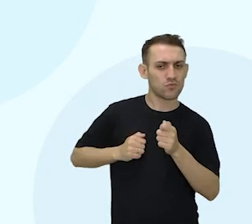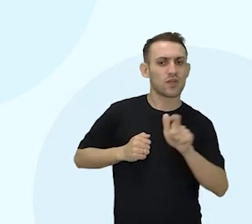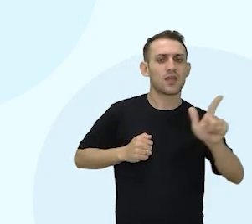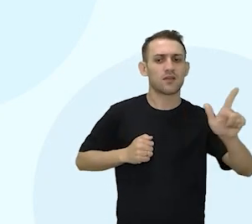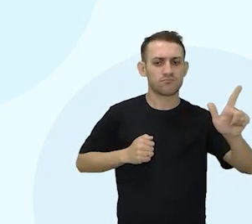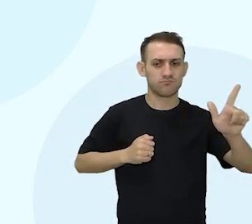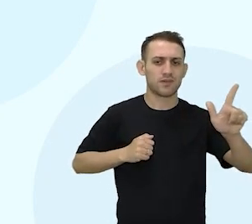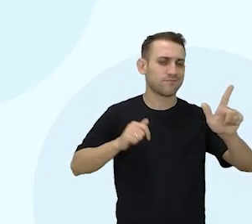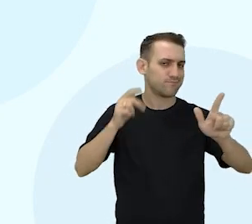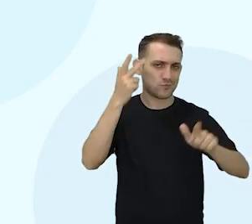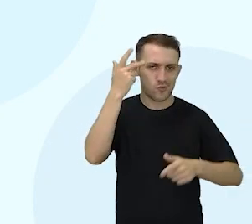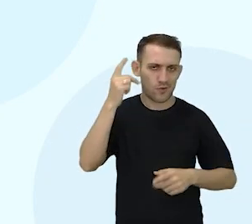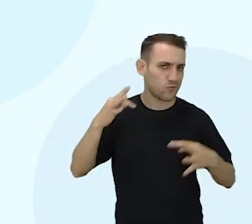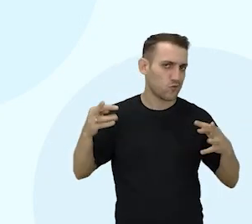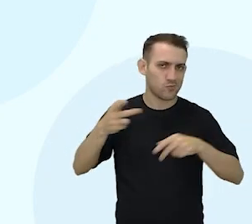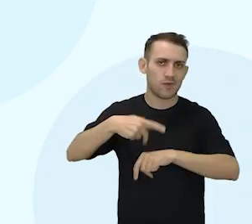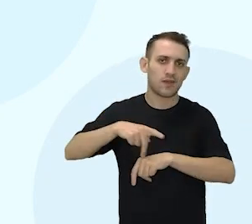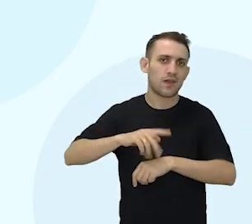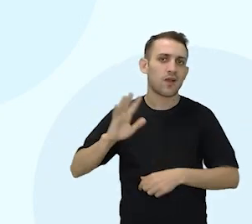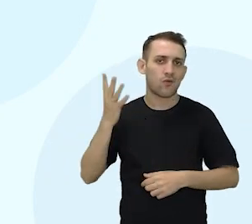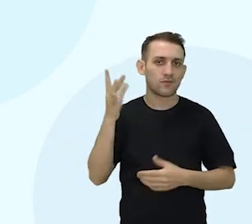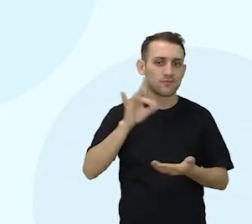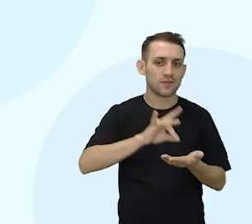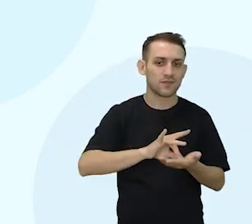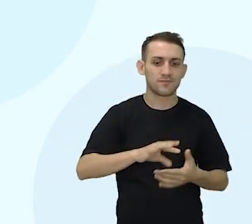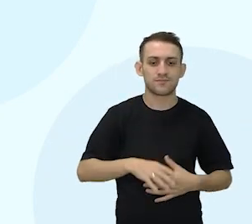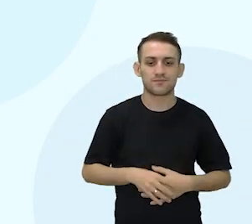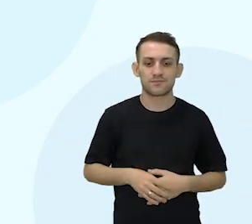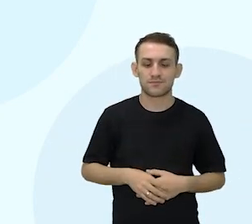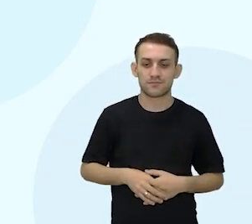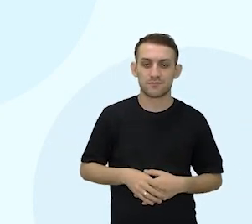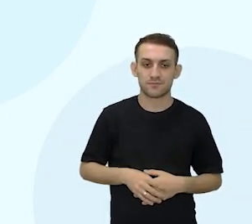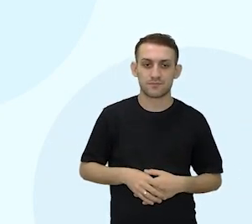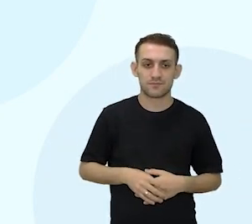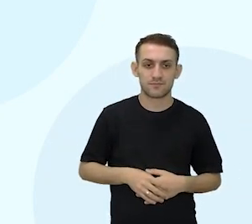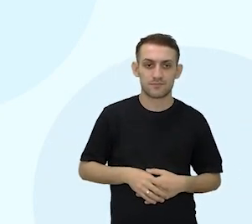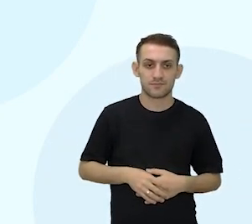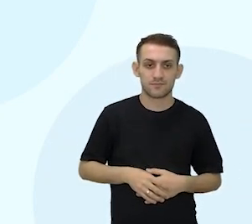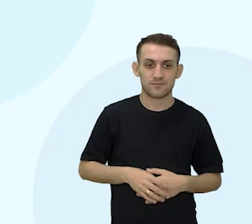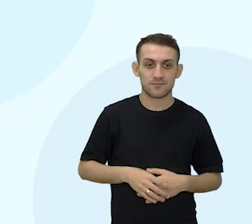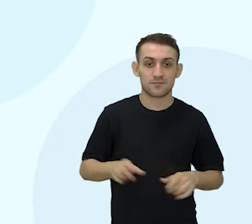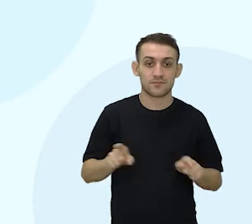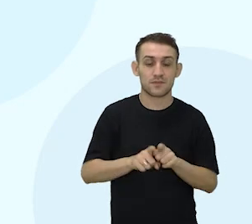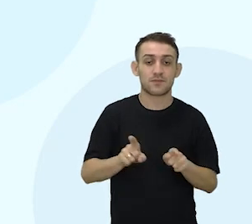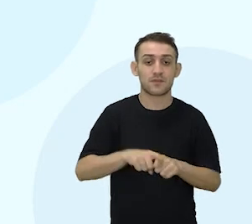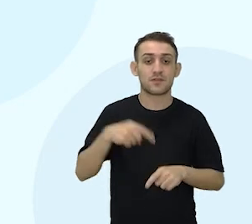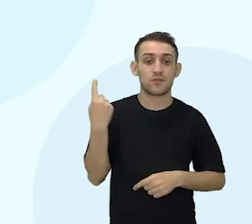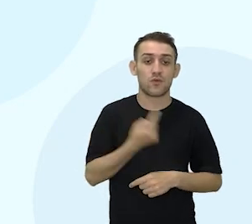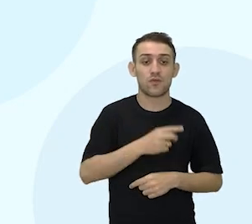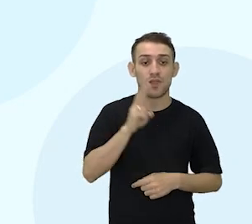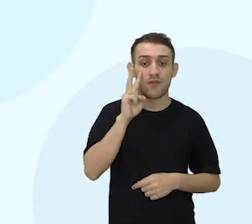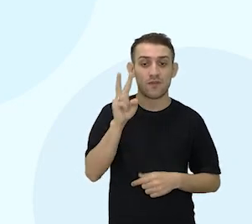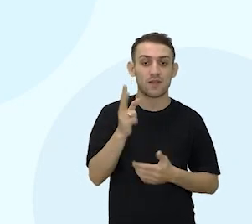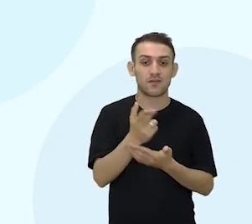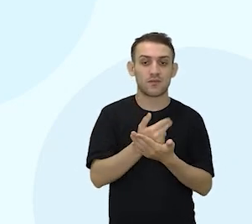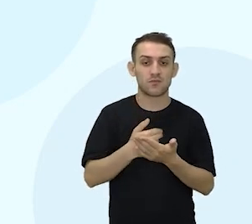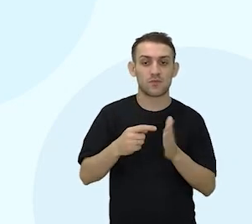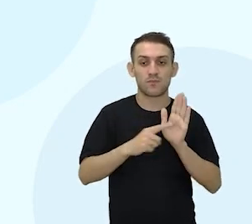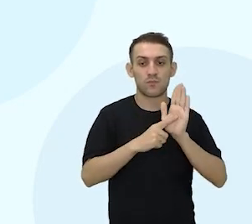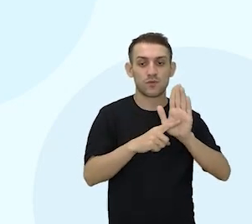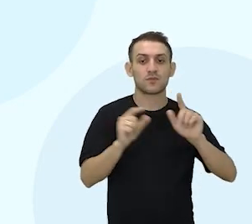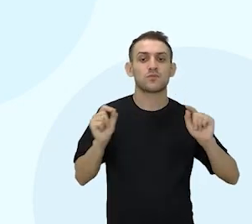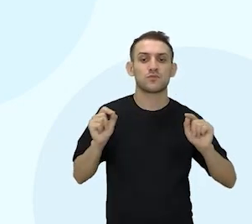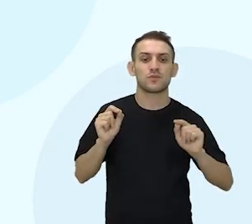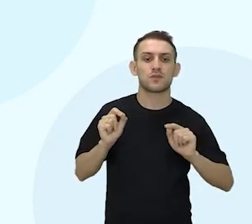é óbvio, em todo o país isso acontece, né? E aí, a gente está vendo essa imagem aí, né, mostrando aí